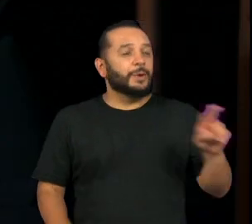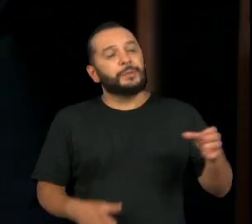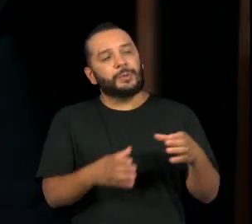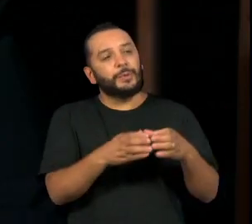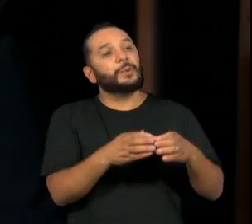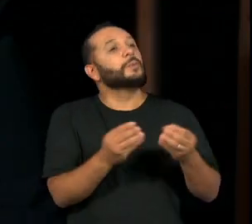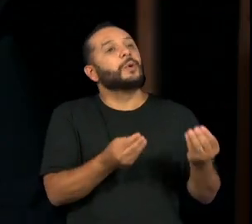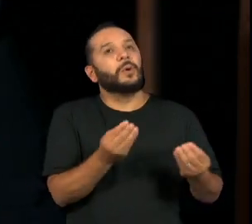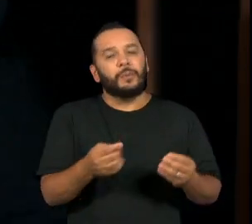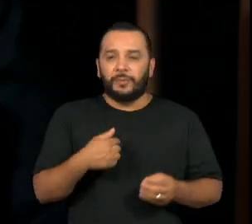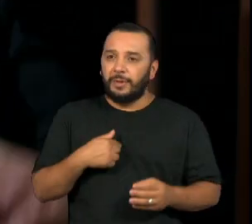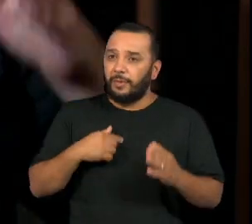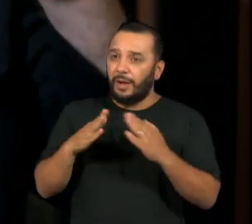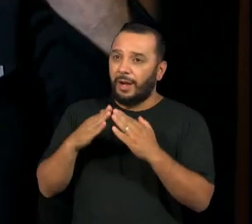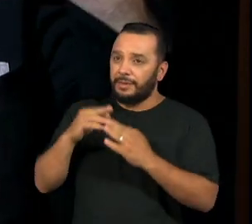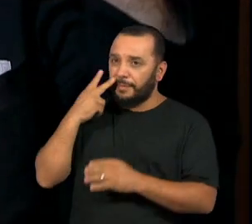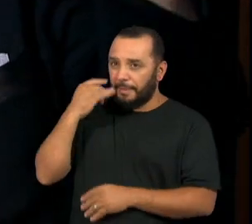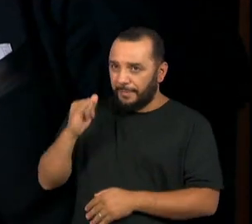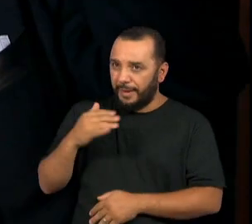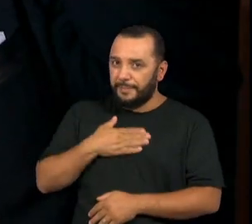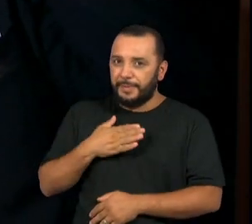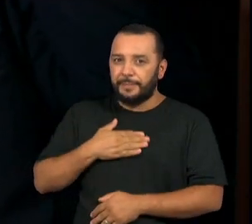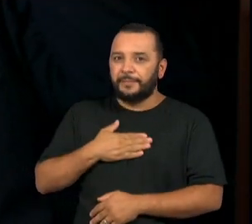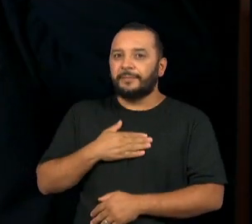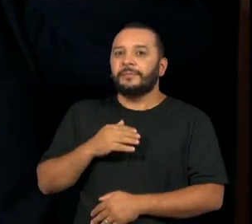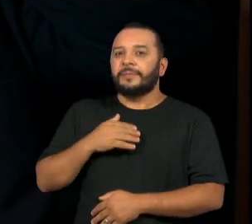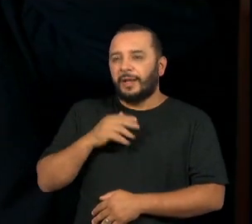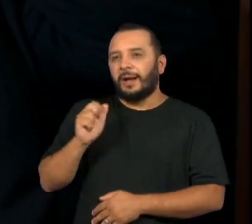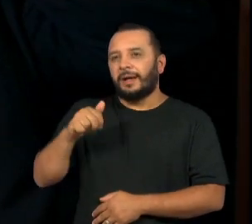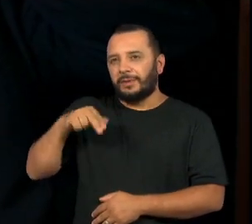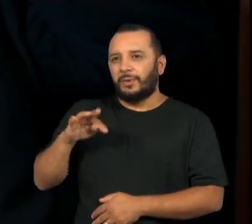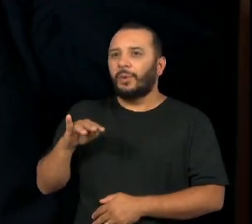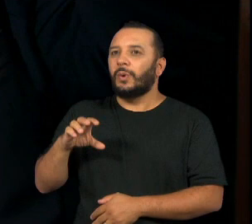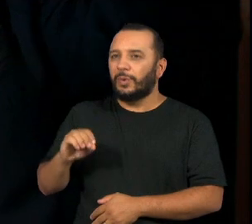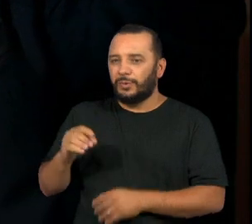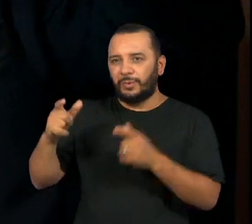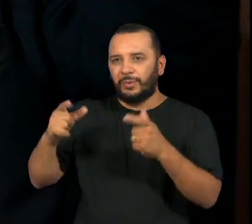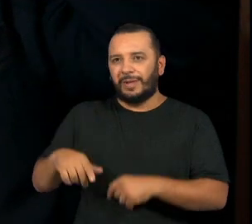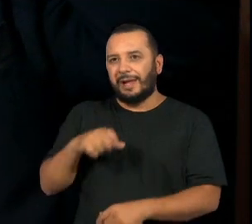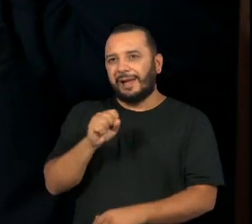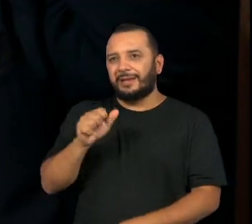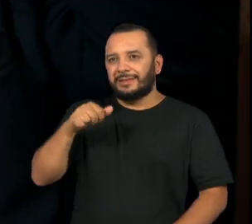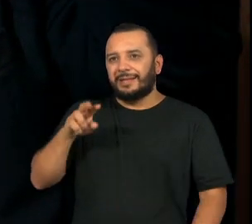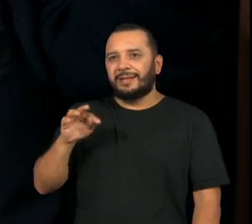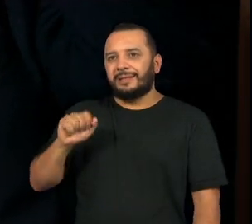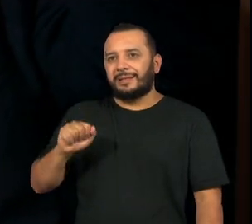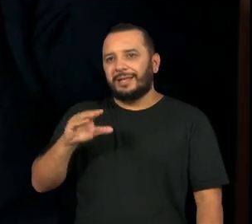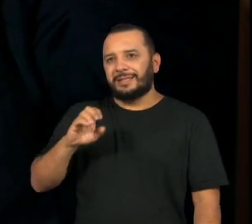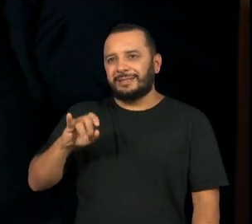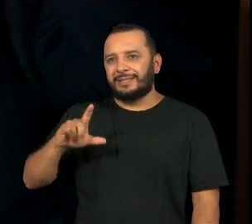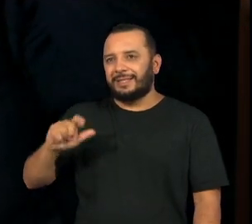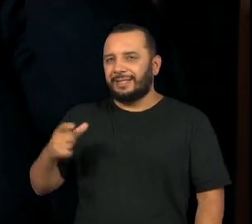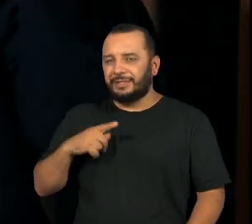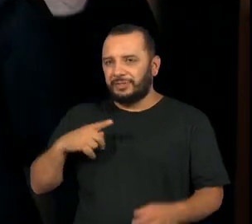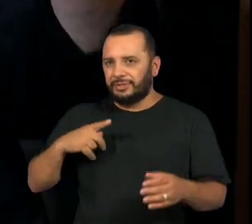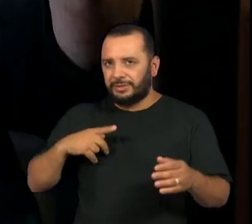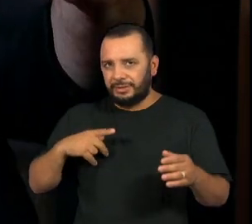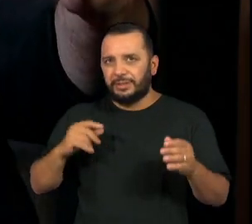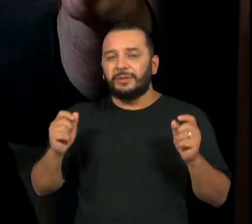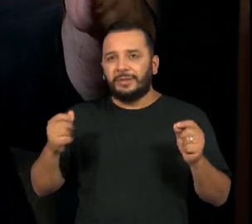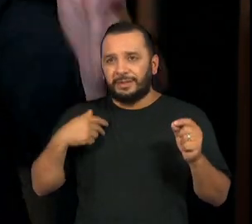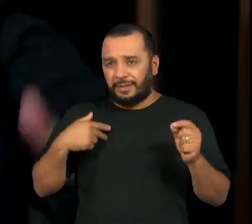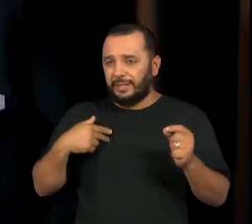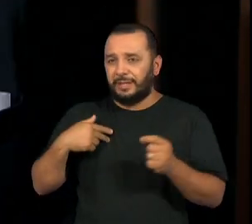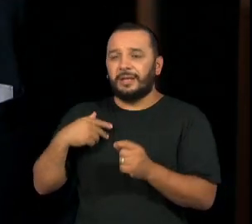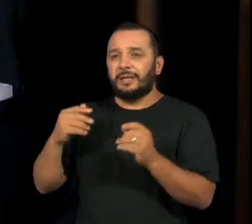estava na casa do meu pai, do Abusão, e lá na Santa Cecília, e as paredes não eram paredes, eram